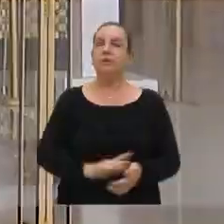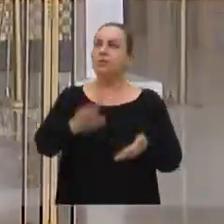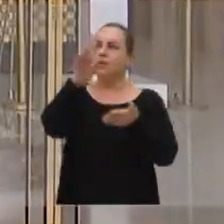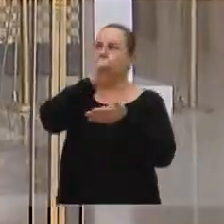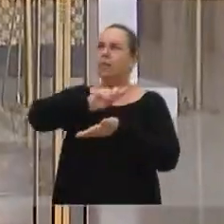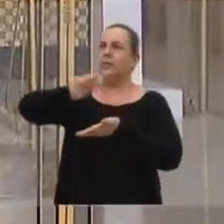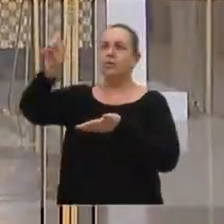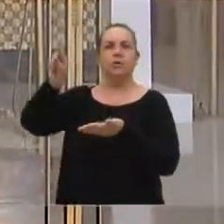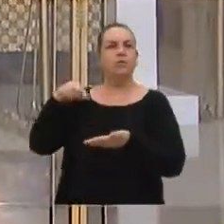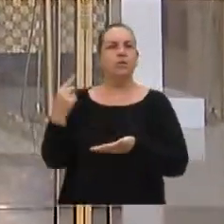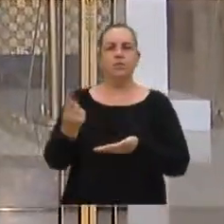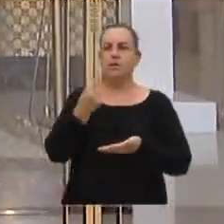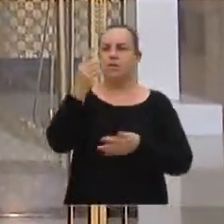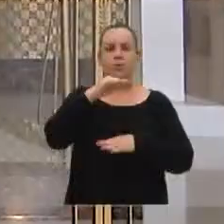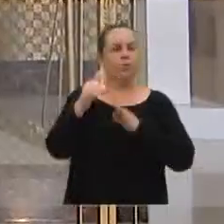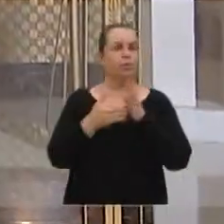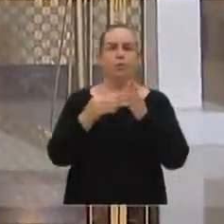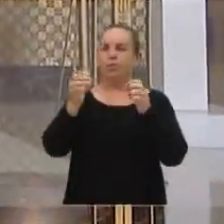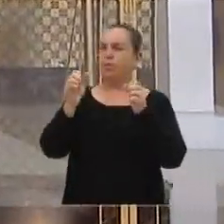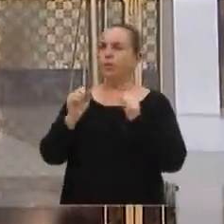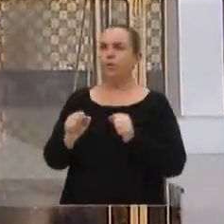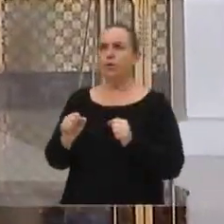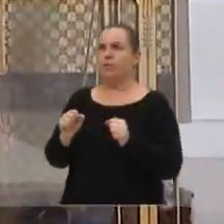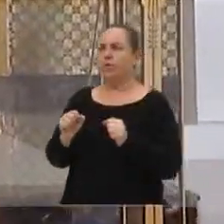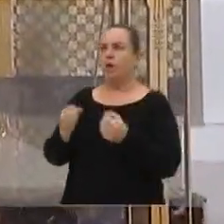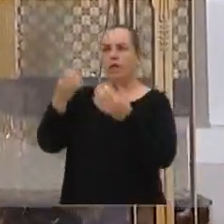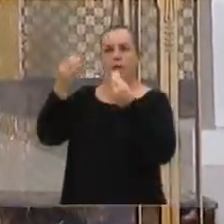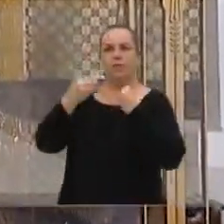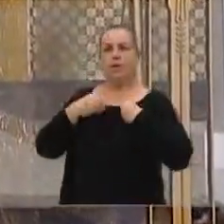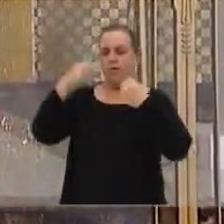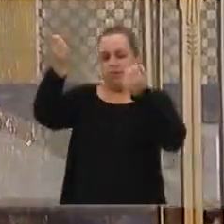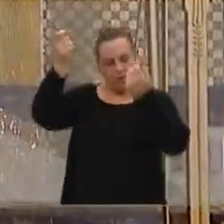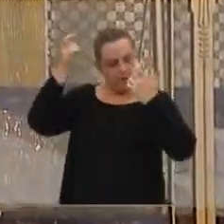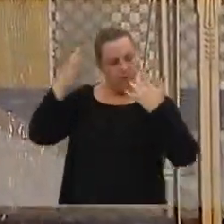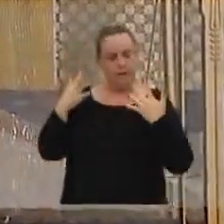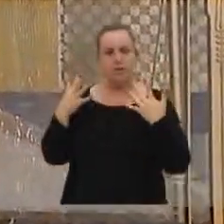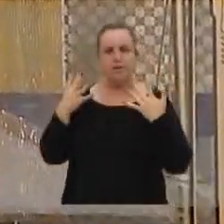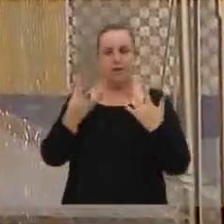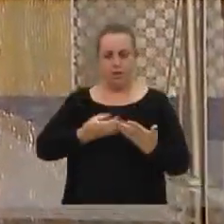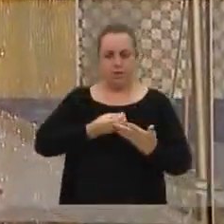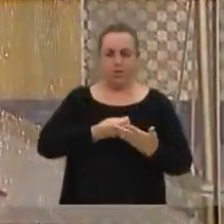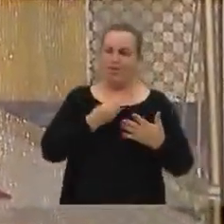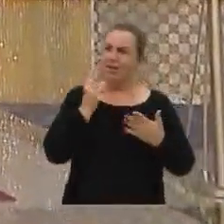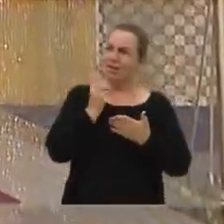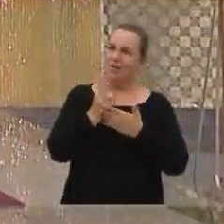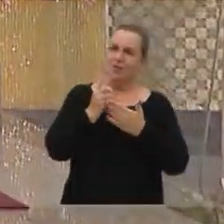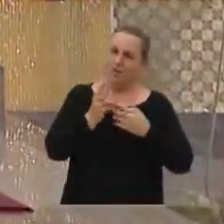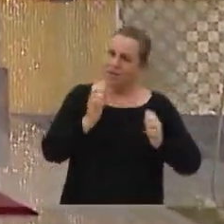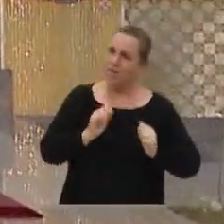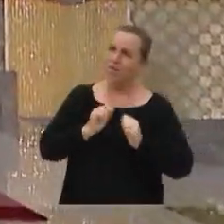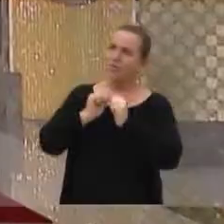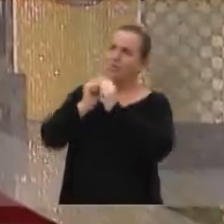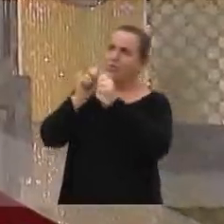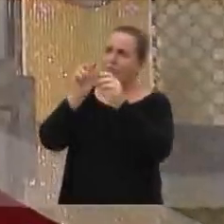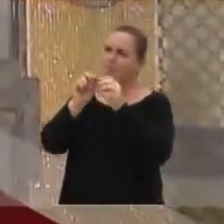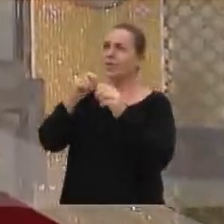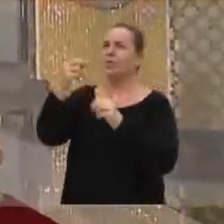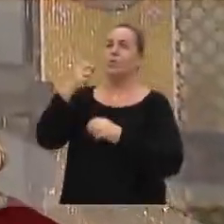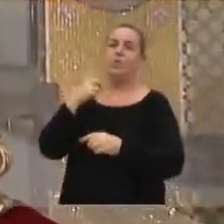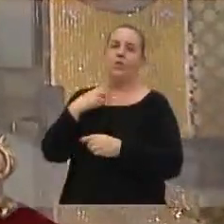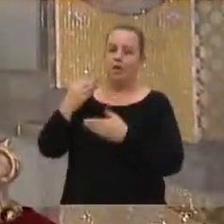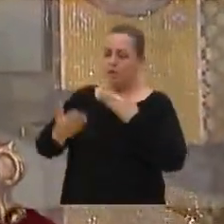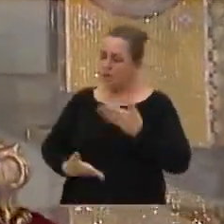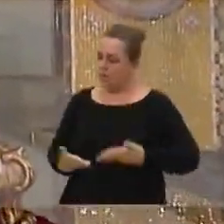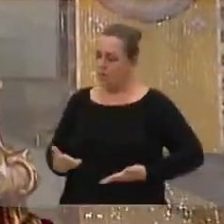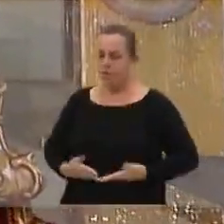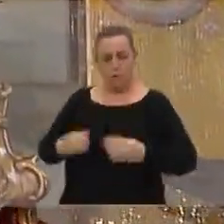Deus eterno e todo-poderoso, dai-nos a graça de estar sempre ao vosso dispor e vos servir